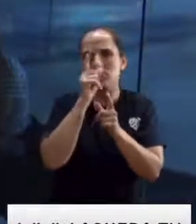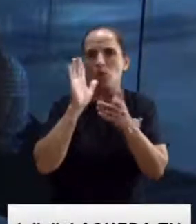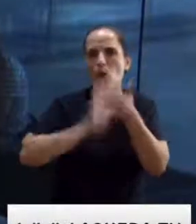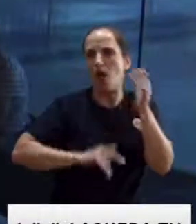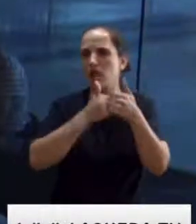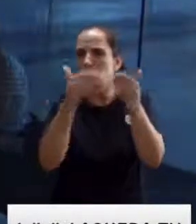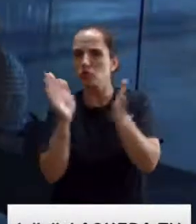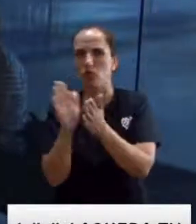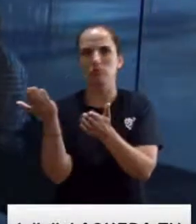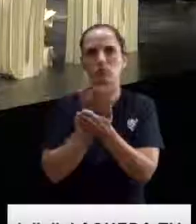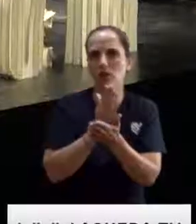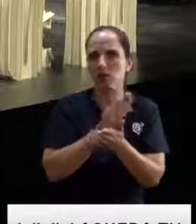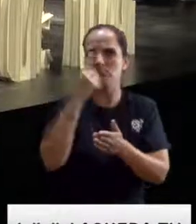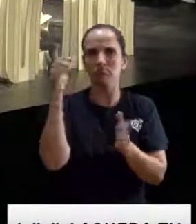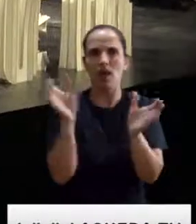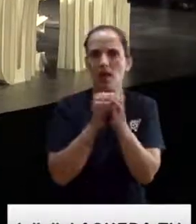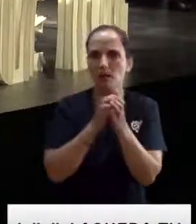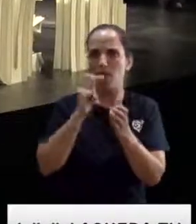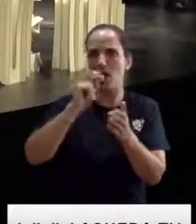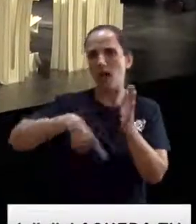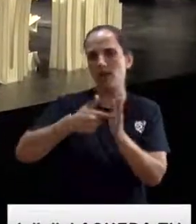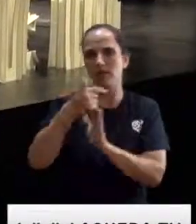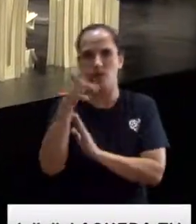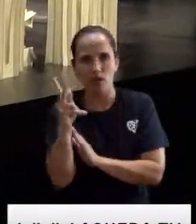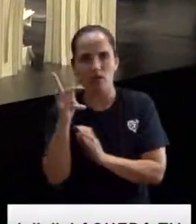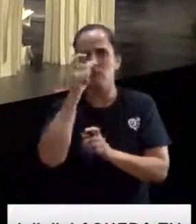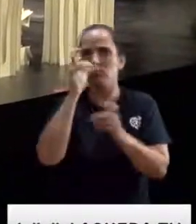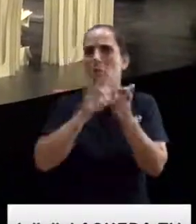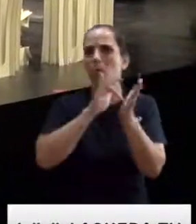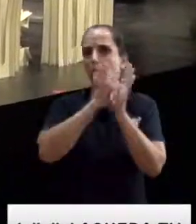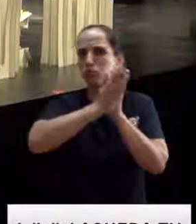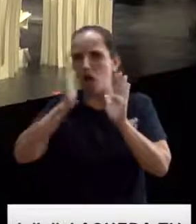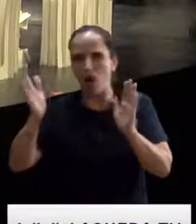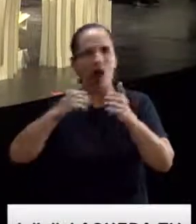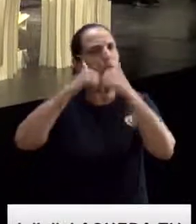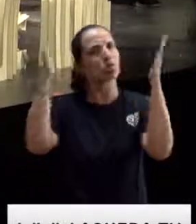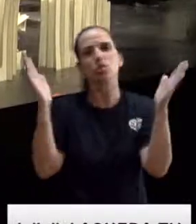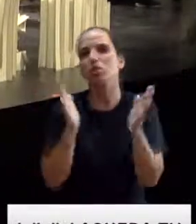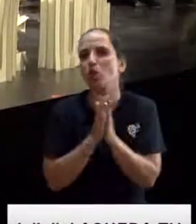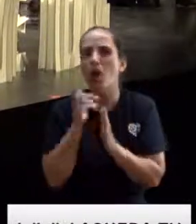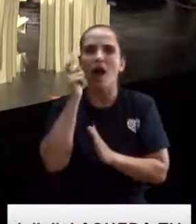rostos e colegas moderadores, a equipa do Águeda TV, os colegas da biblioteca,